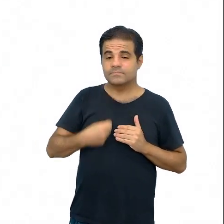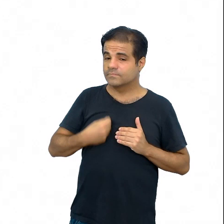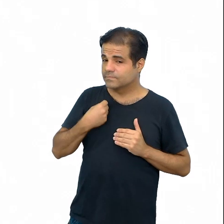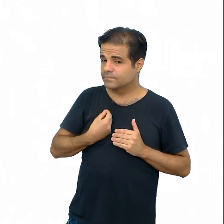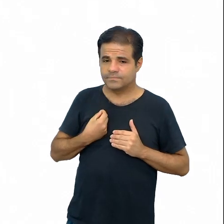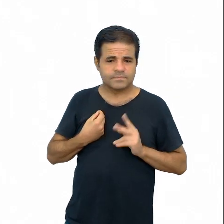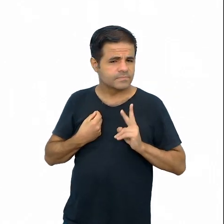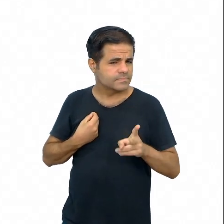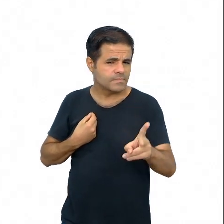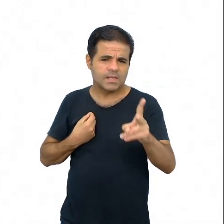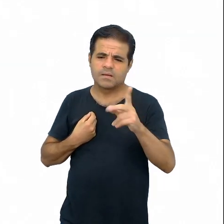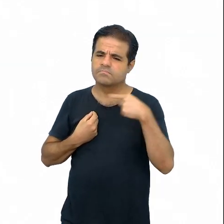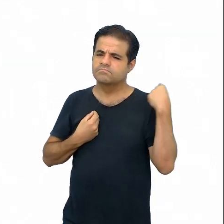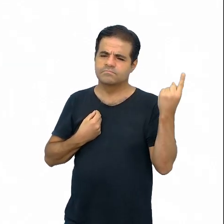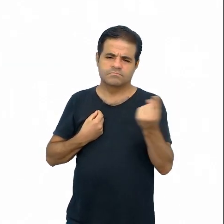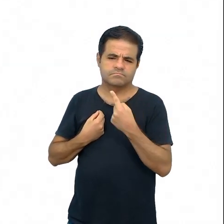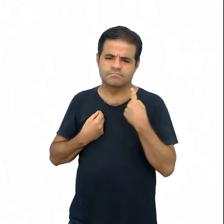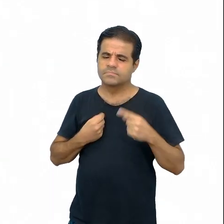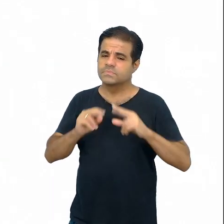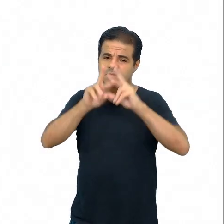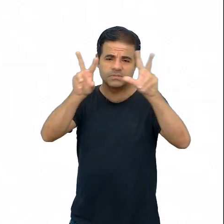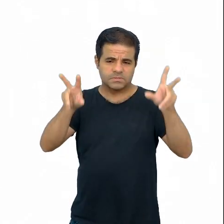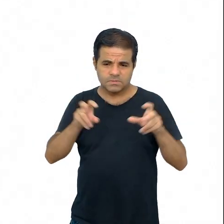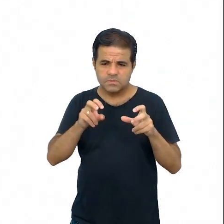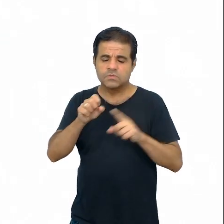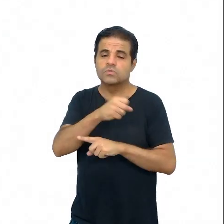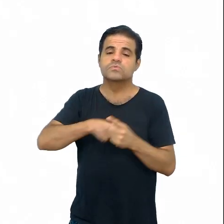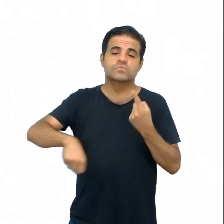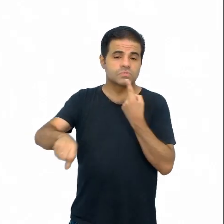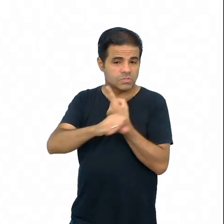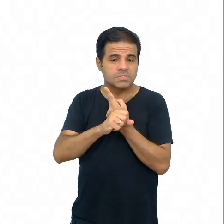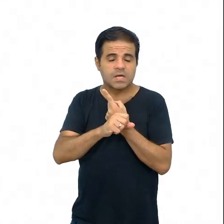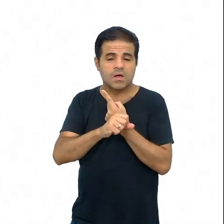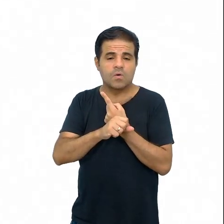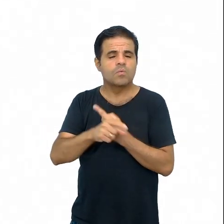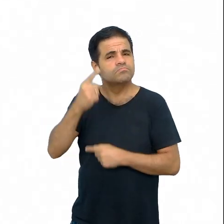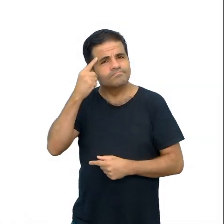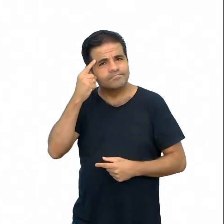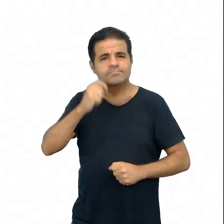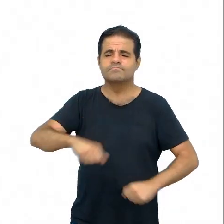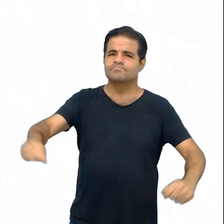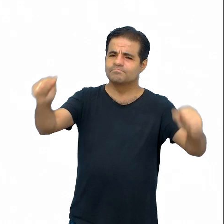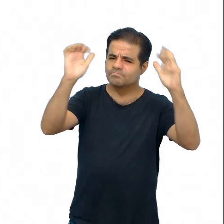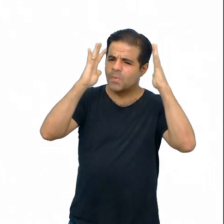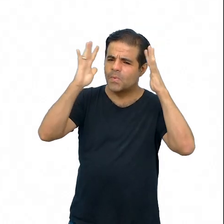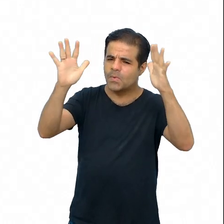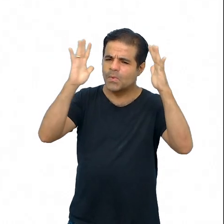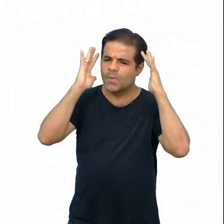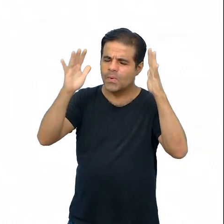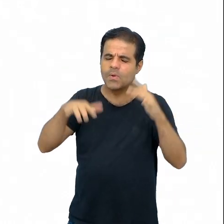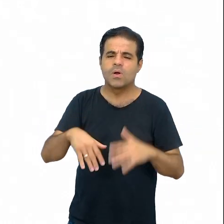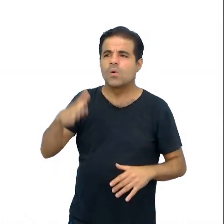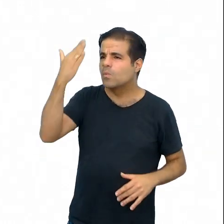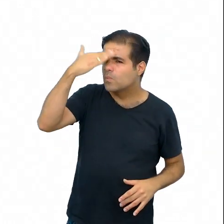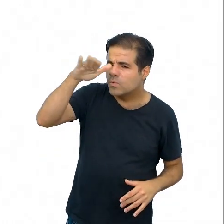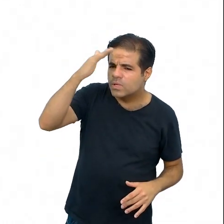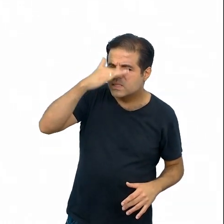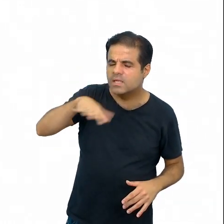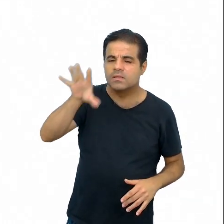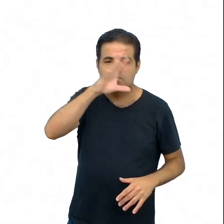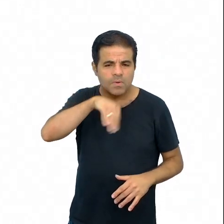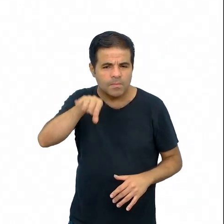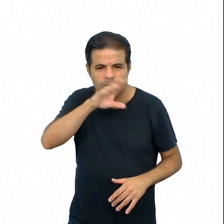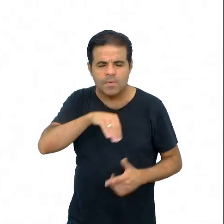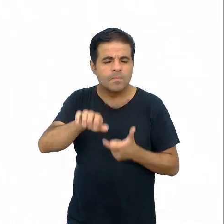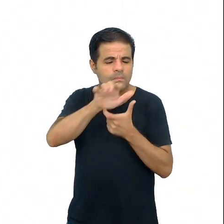estão sempre presentes na questão social. Quando nós pensamos aqui no item B, sobre